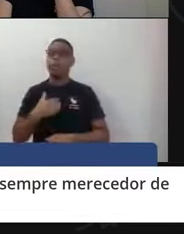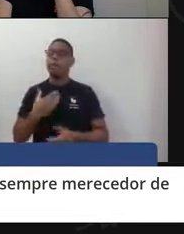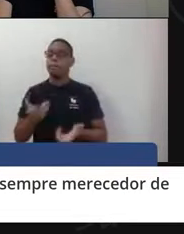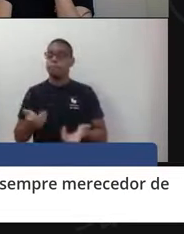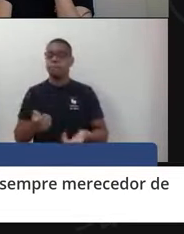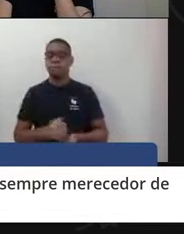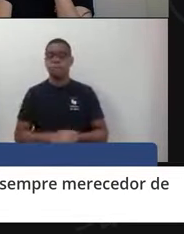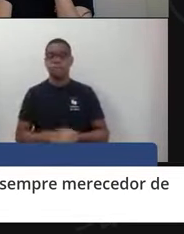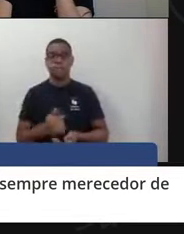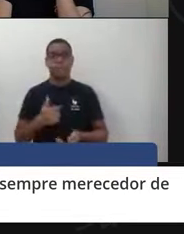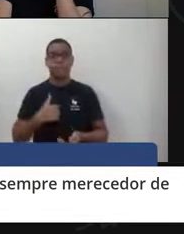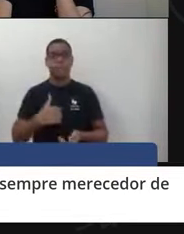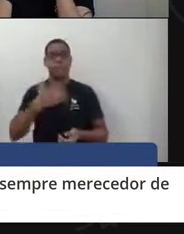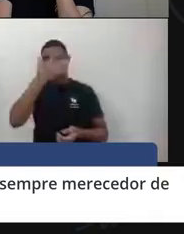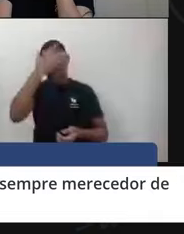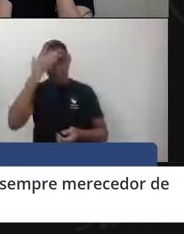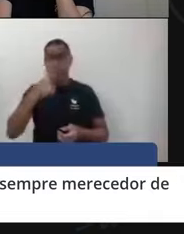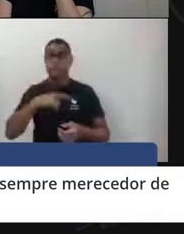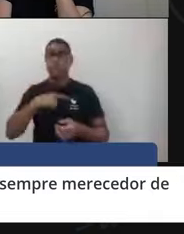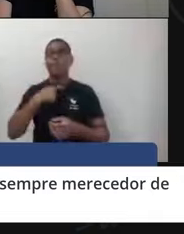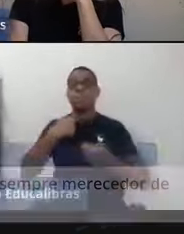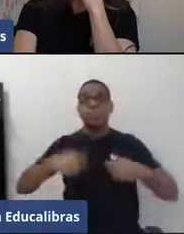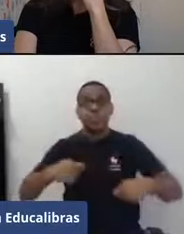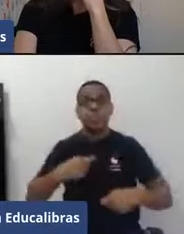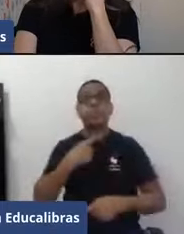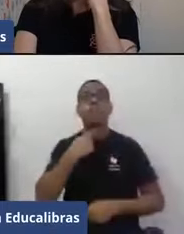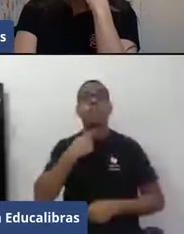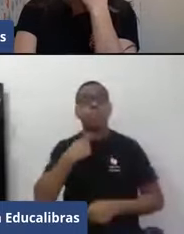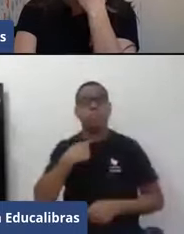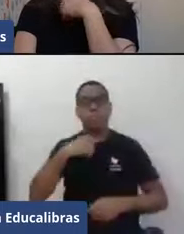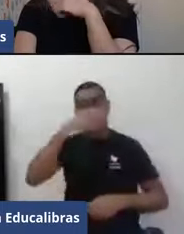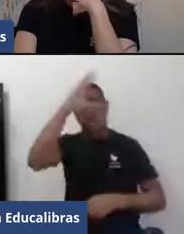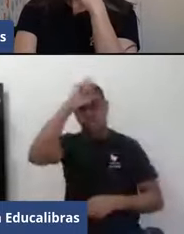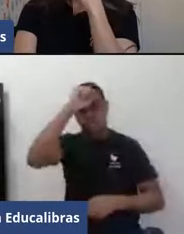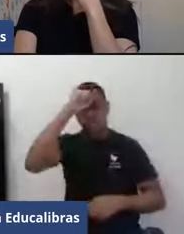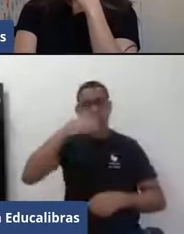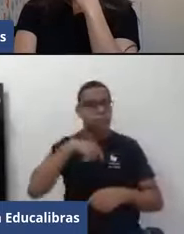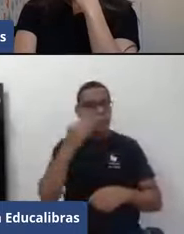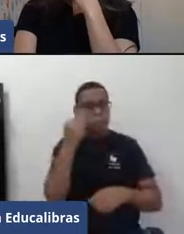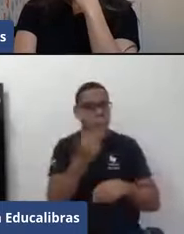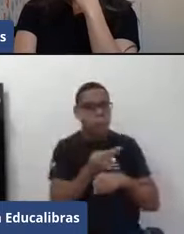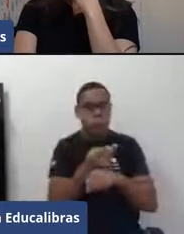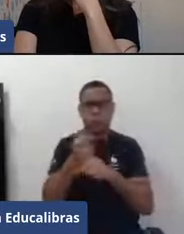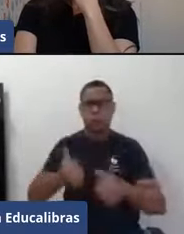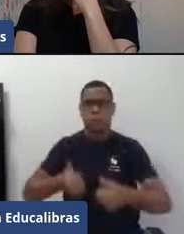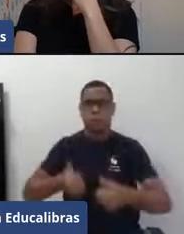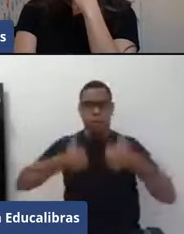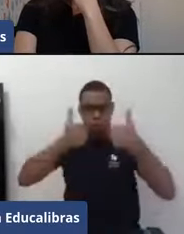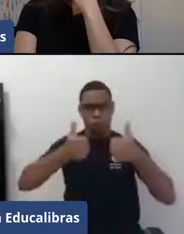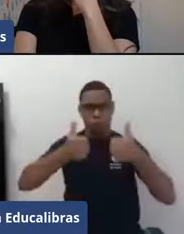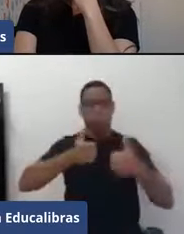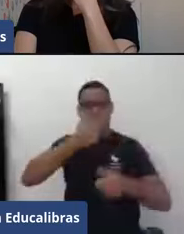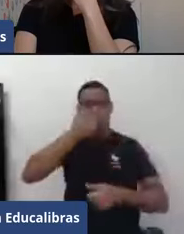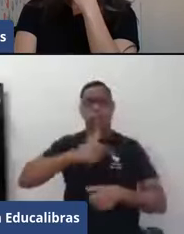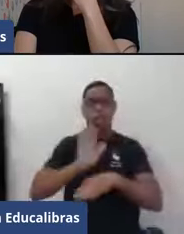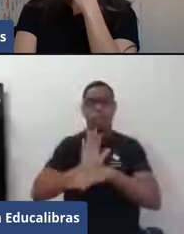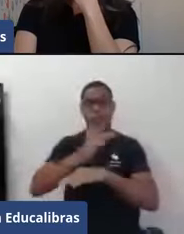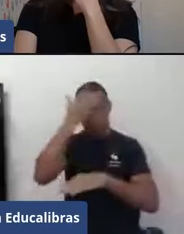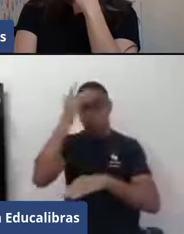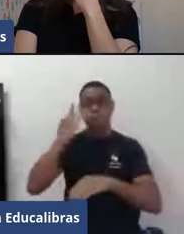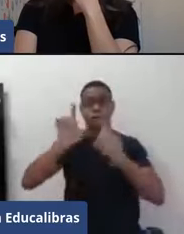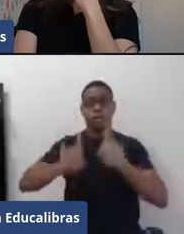tem necessidade e vontade de aprender e de buscar e de melhorar a condição da pessoa com deficiência